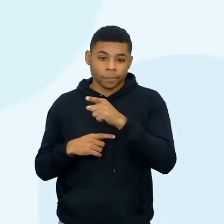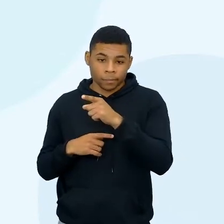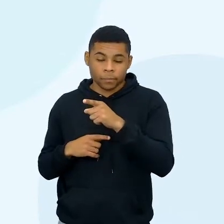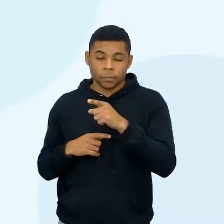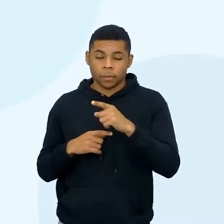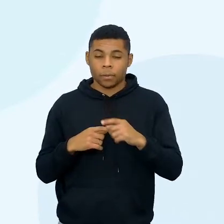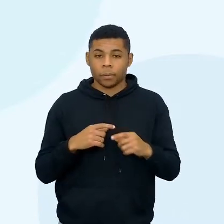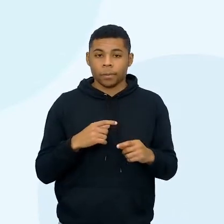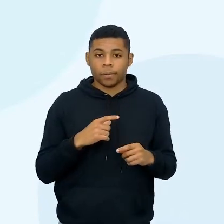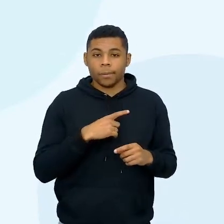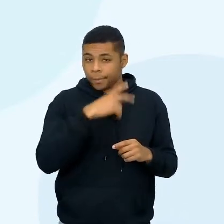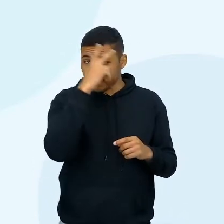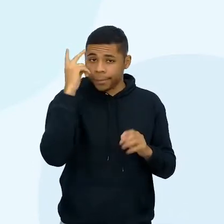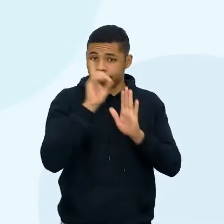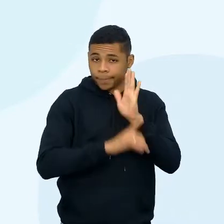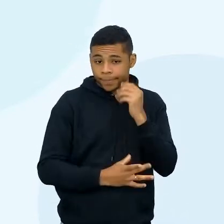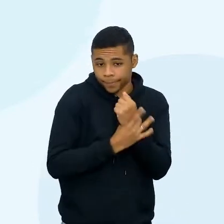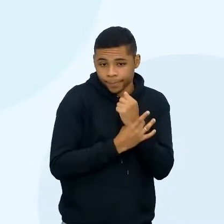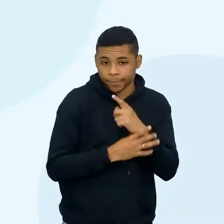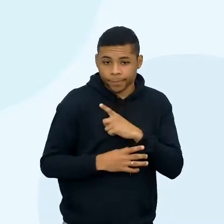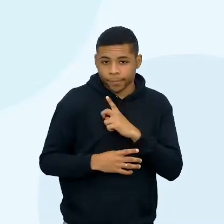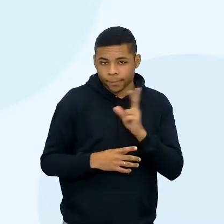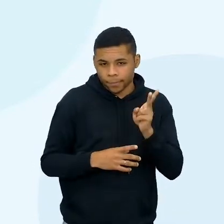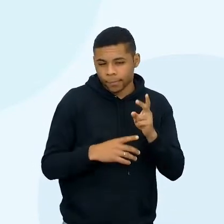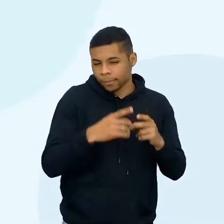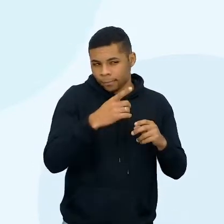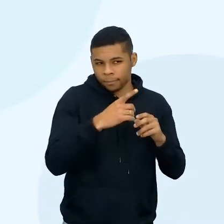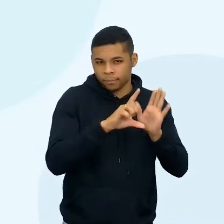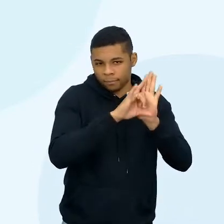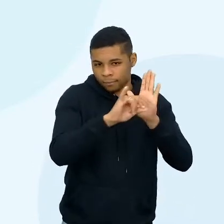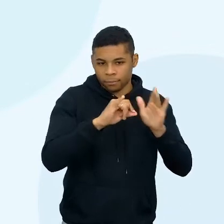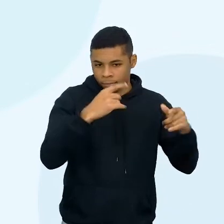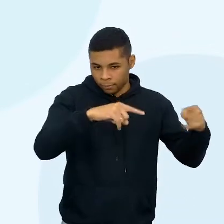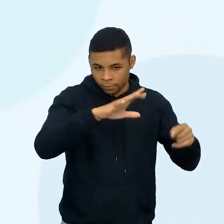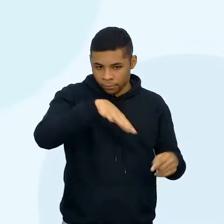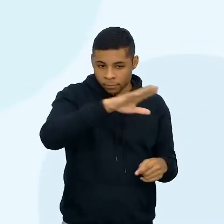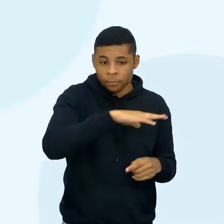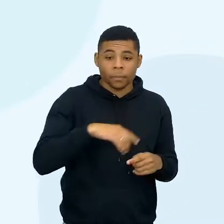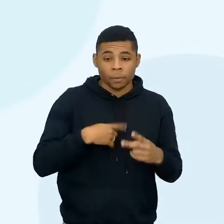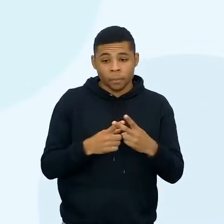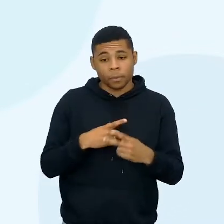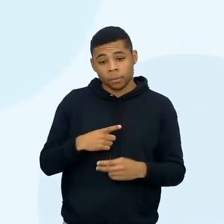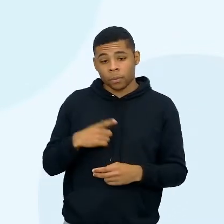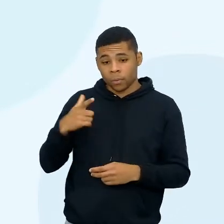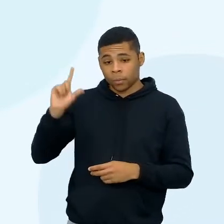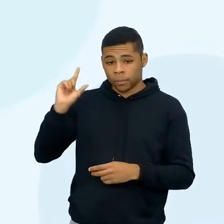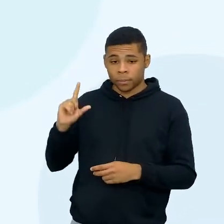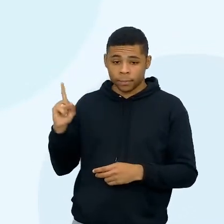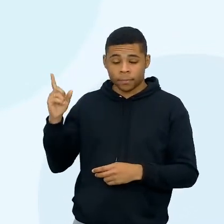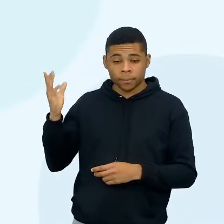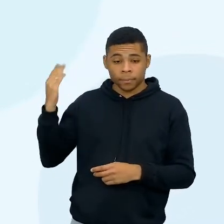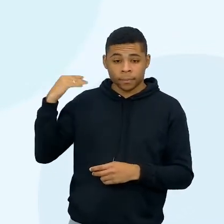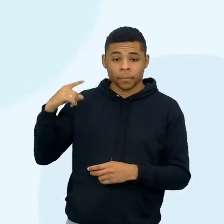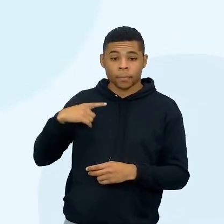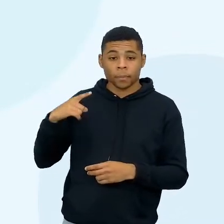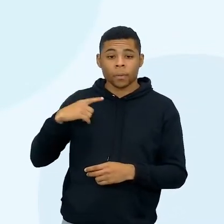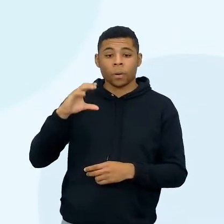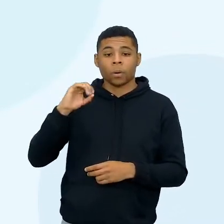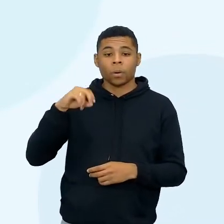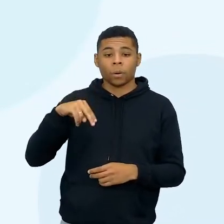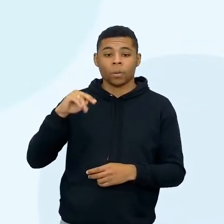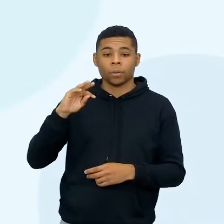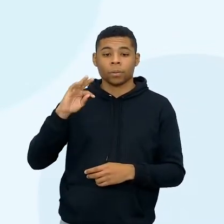uma imagem que descreve a nossa Carta Constitucional, que foi promulgada pela última vez em